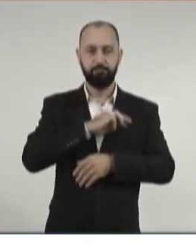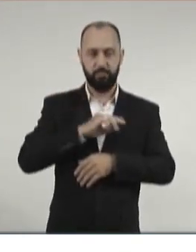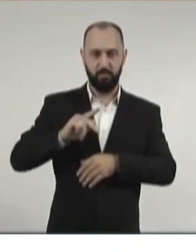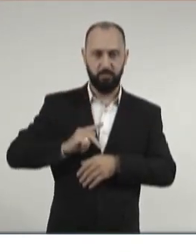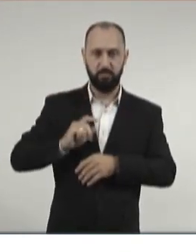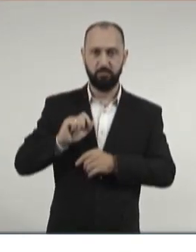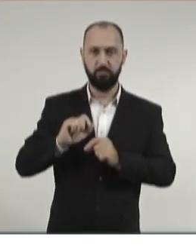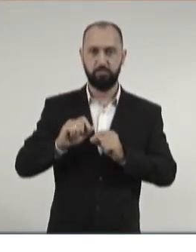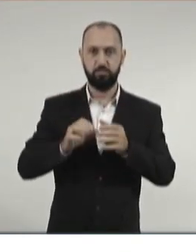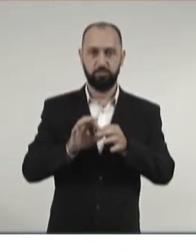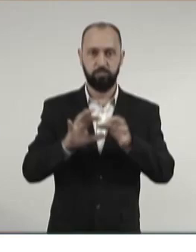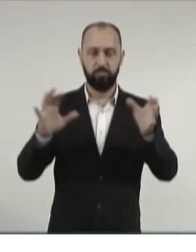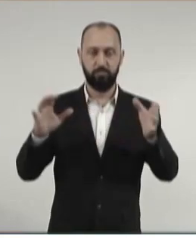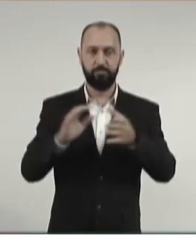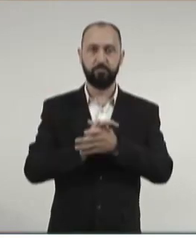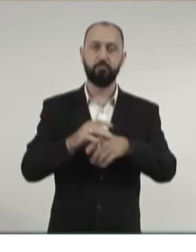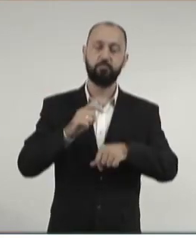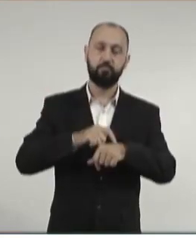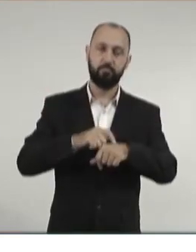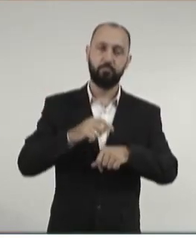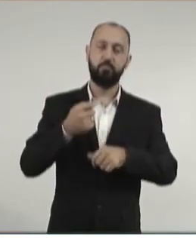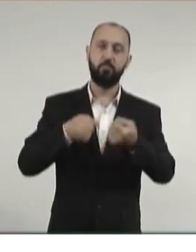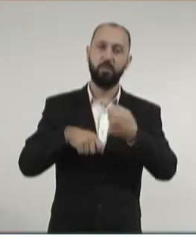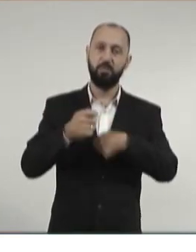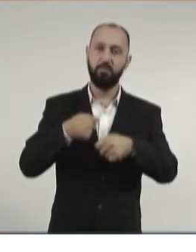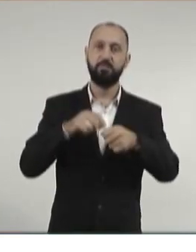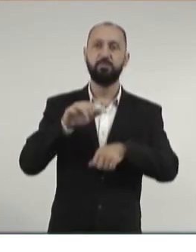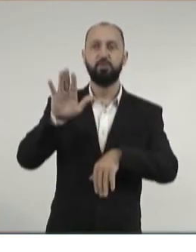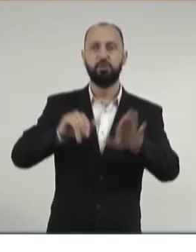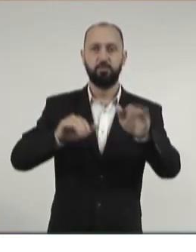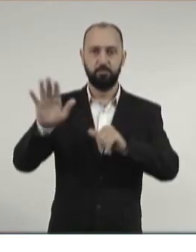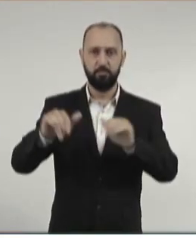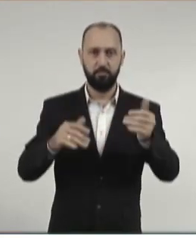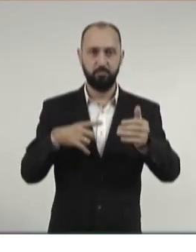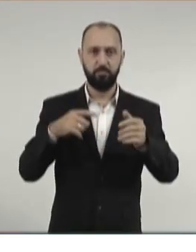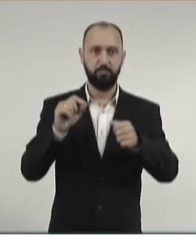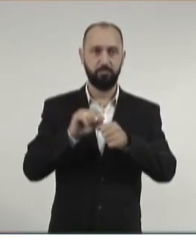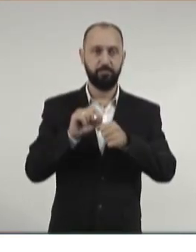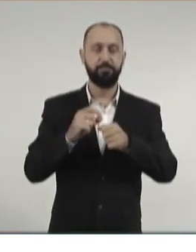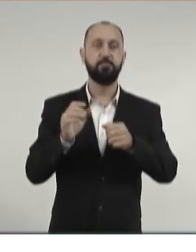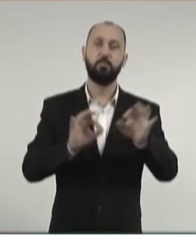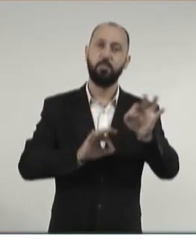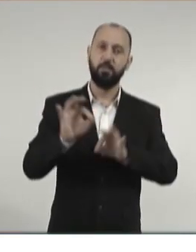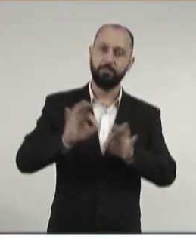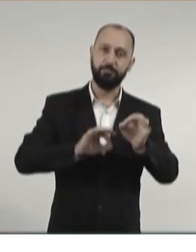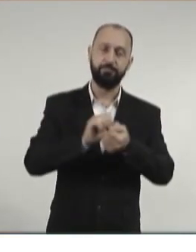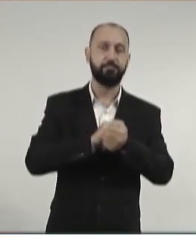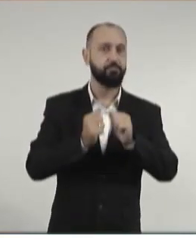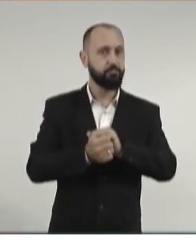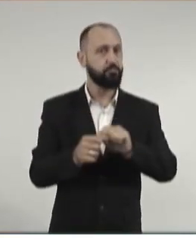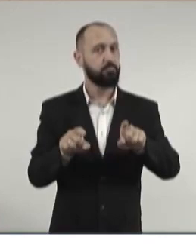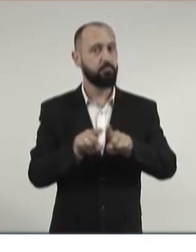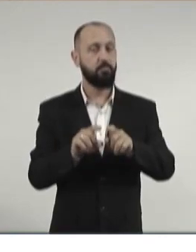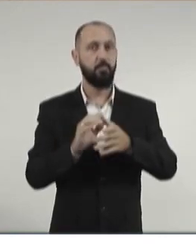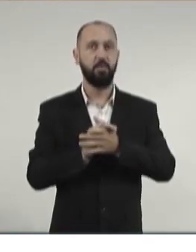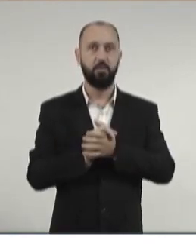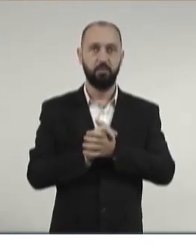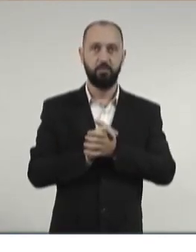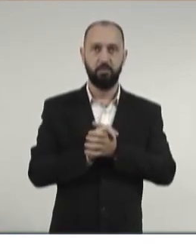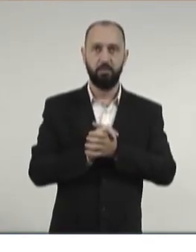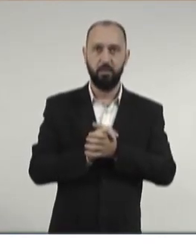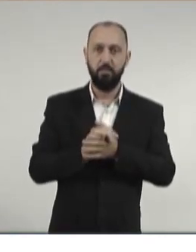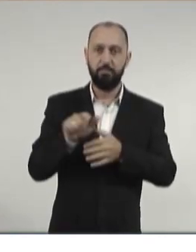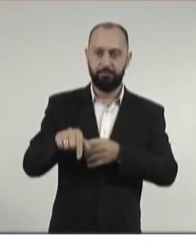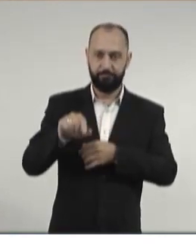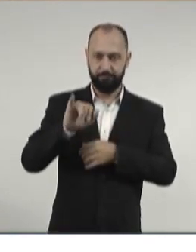onde deve ser aberto um procedimento administrativo, esse produtor vai ser chamado lá para ele buscar se regularizar também. E aqui dentro do que a